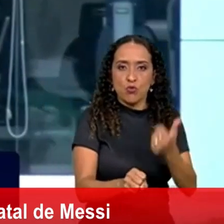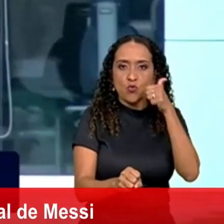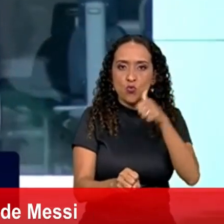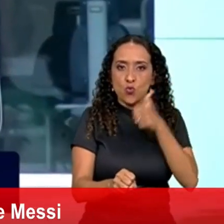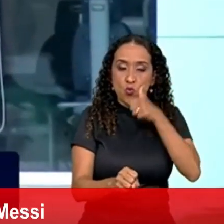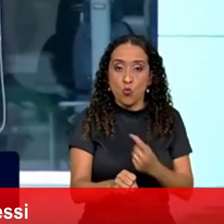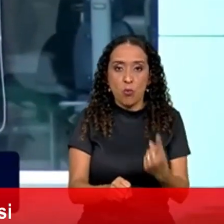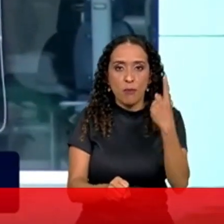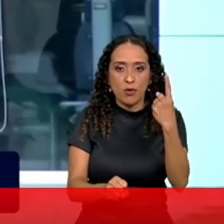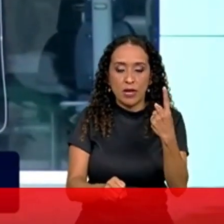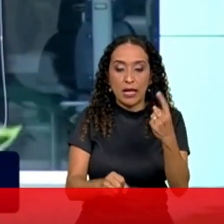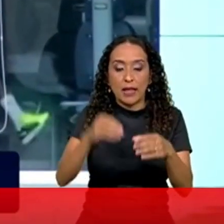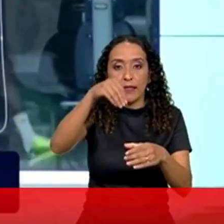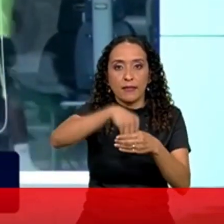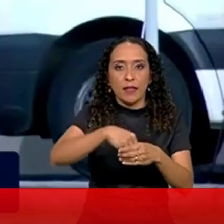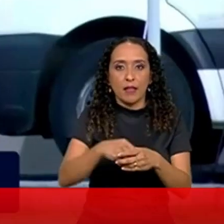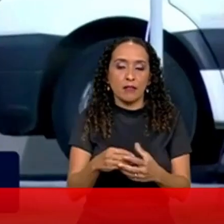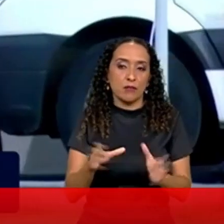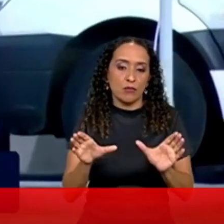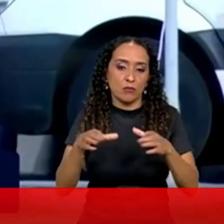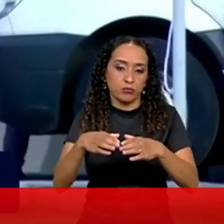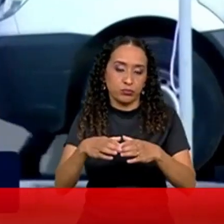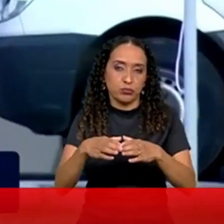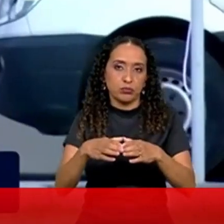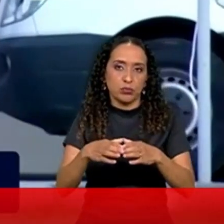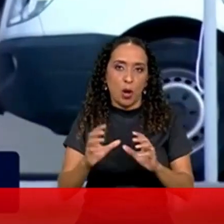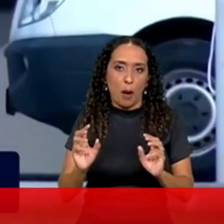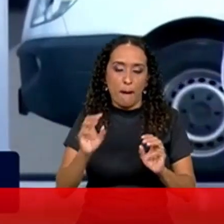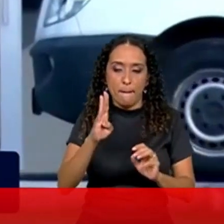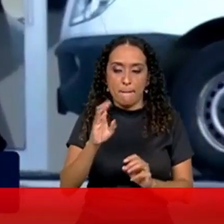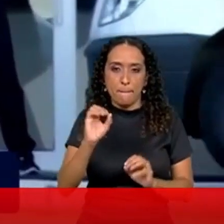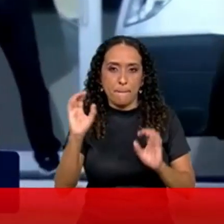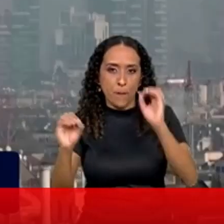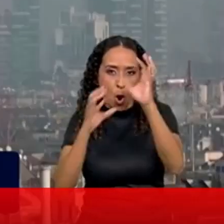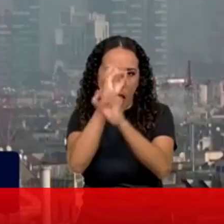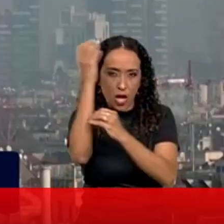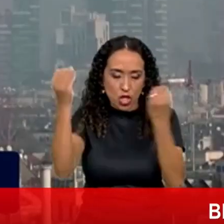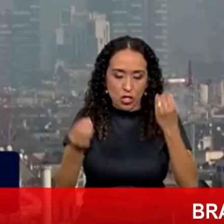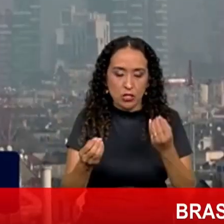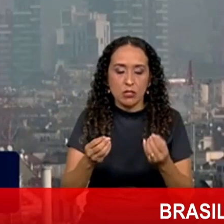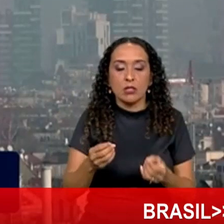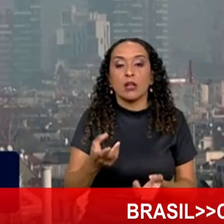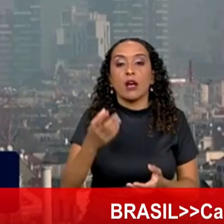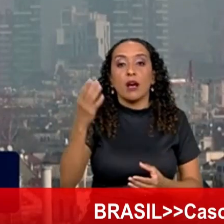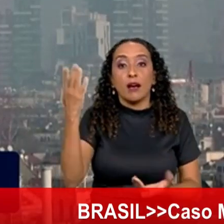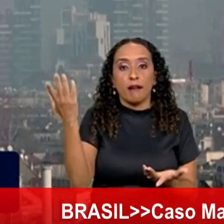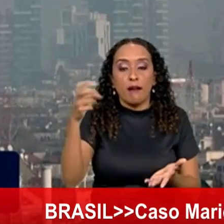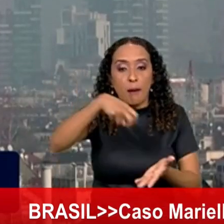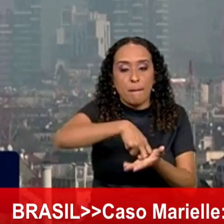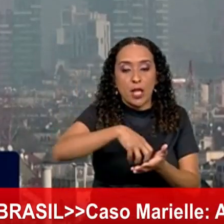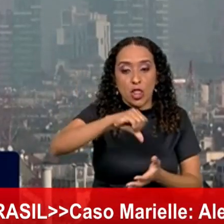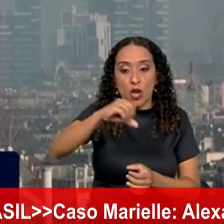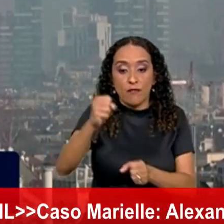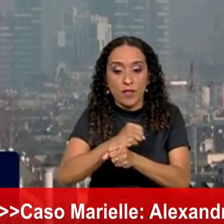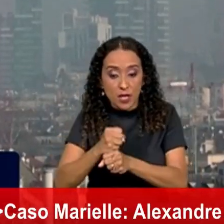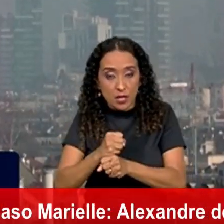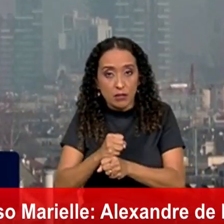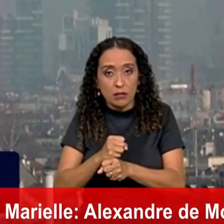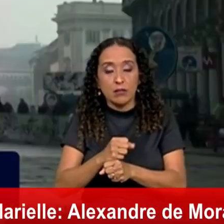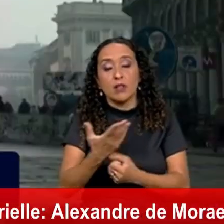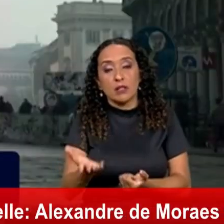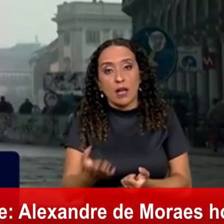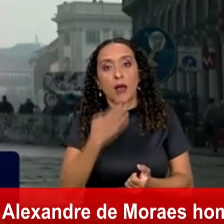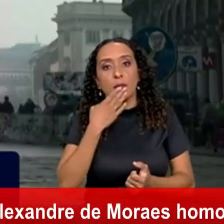Tribunal de Justiça, que determinou o cumprimento imediato aqui no Brasil da pena definida pela Justiça da